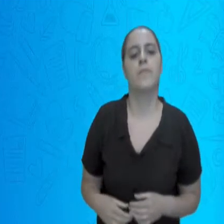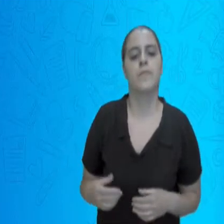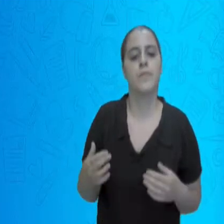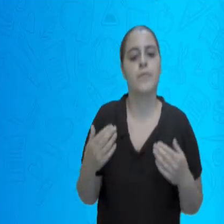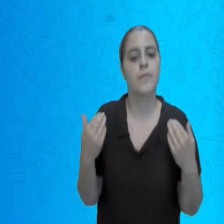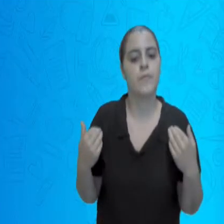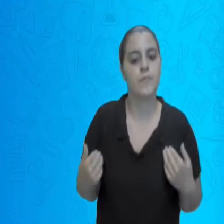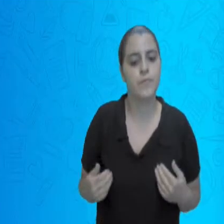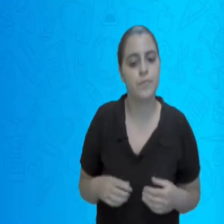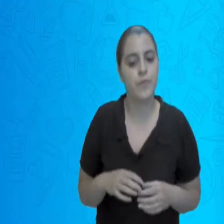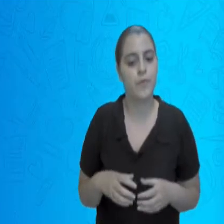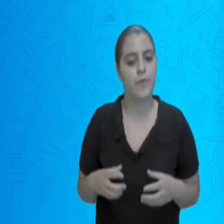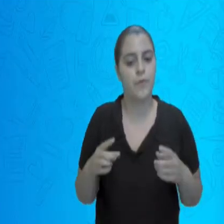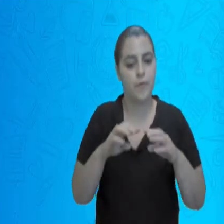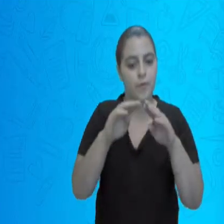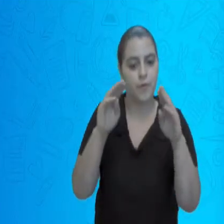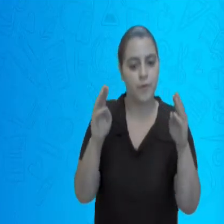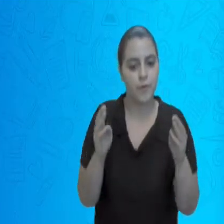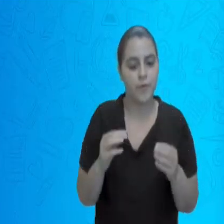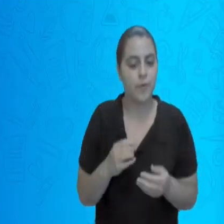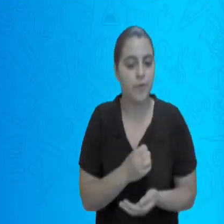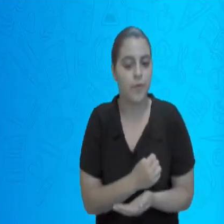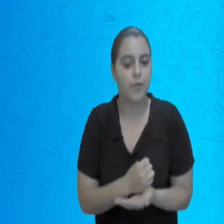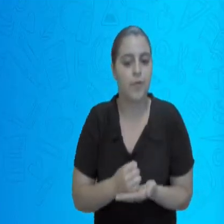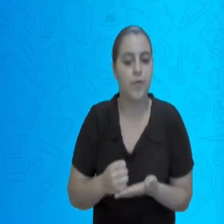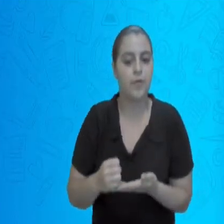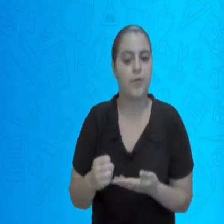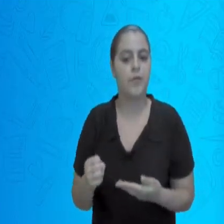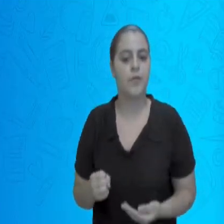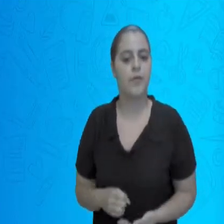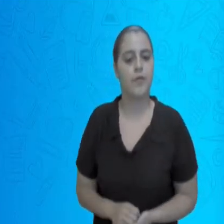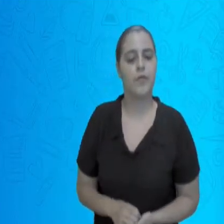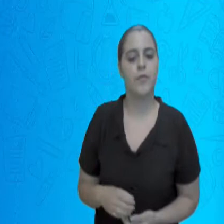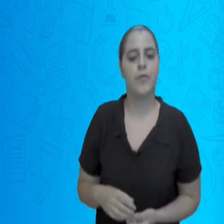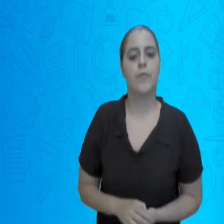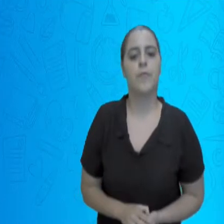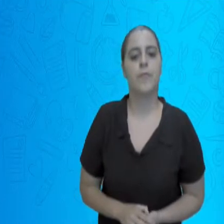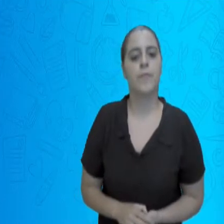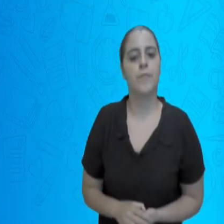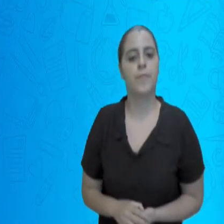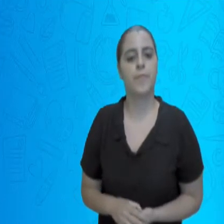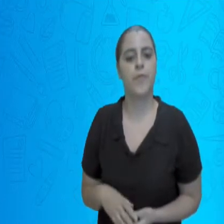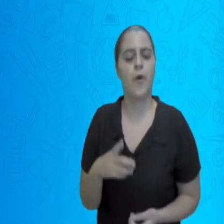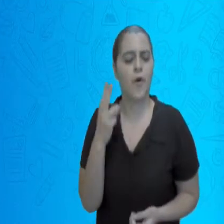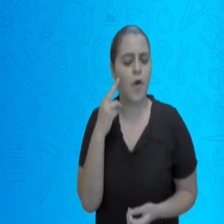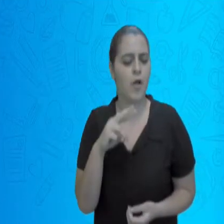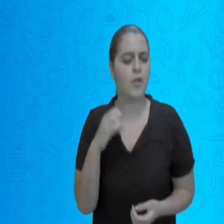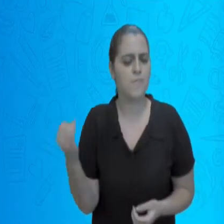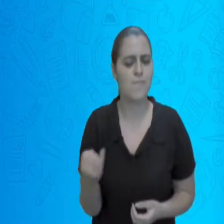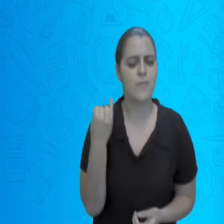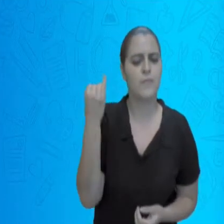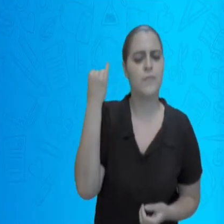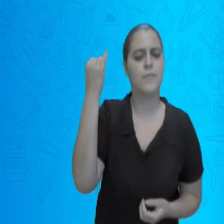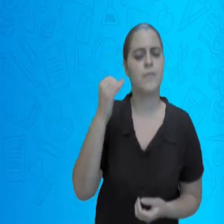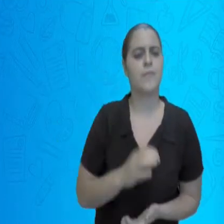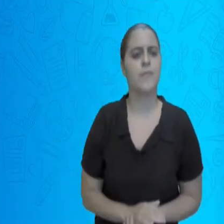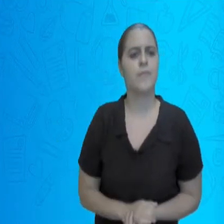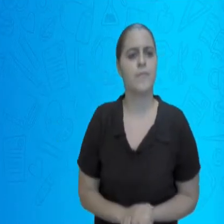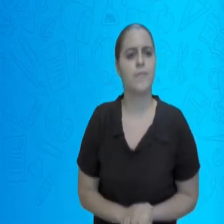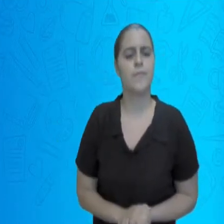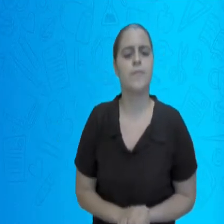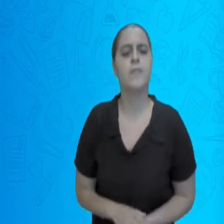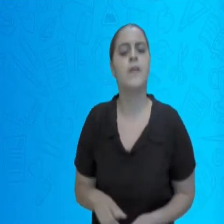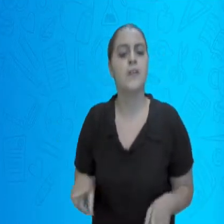pelos nossos seres básicos da cadeia alimentar. Então, olha só como eles são importantes.